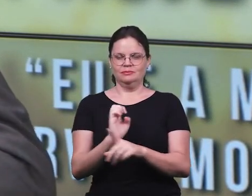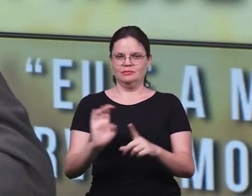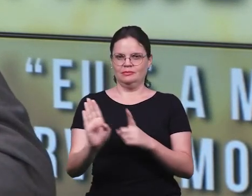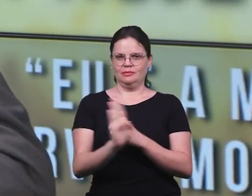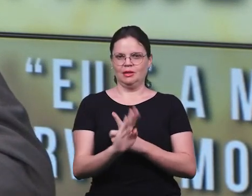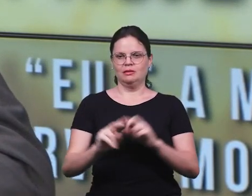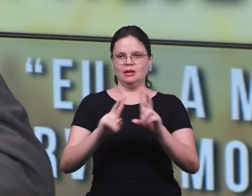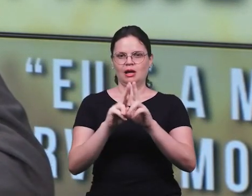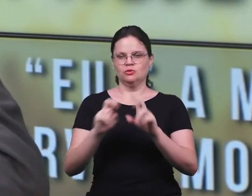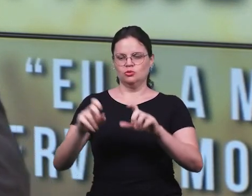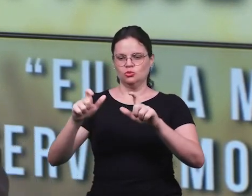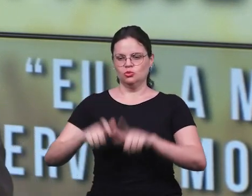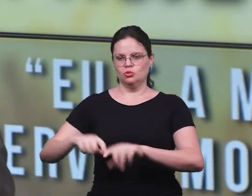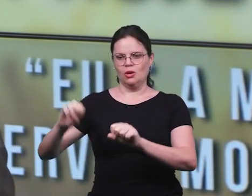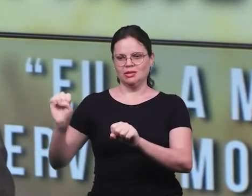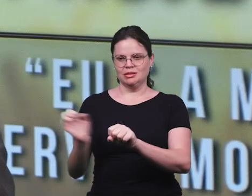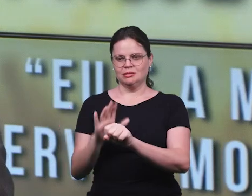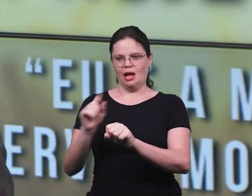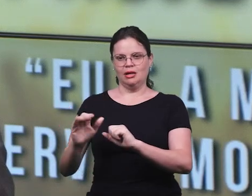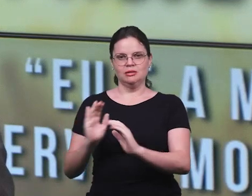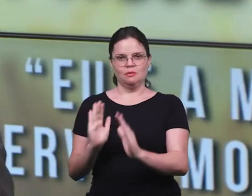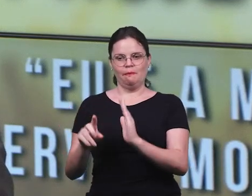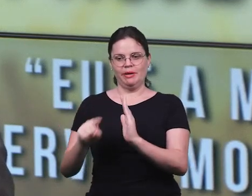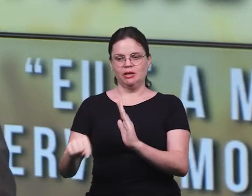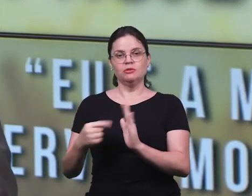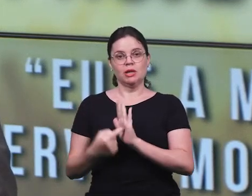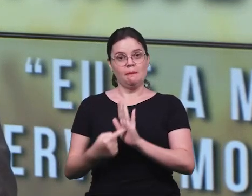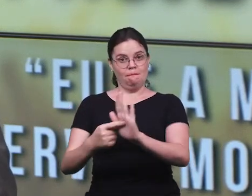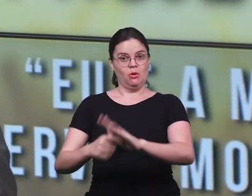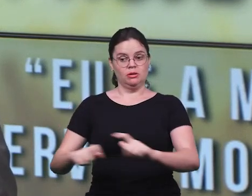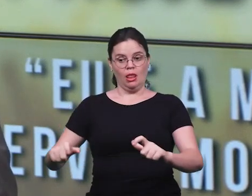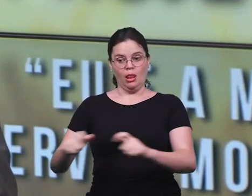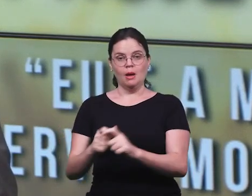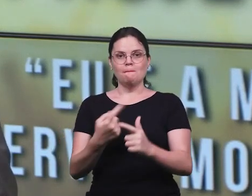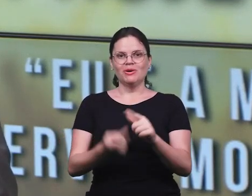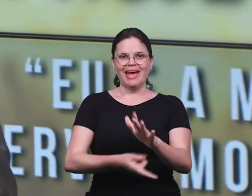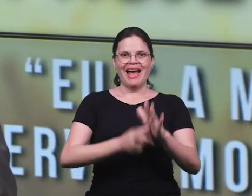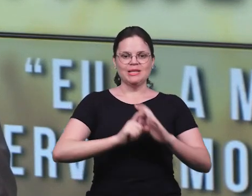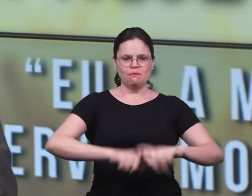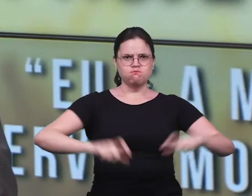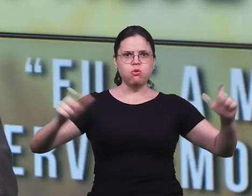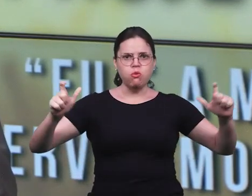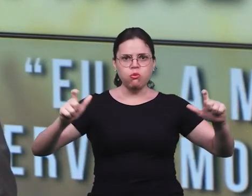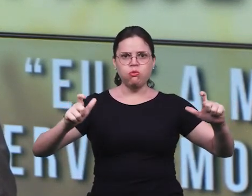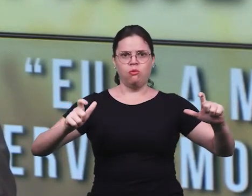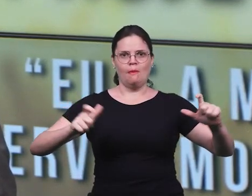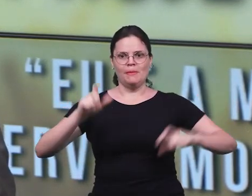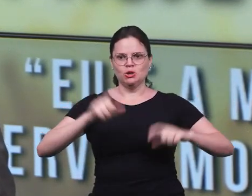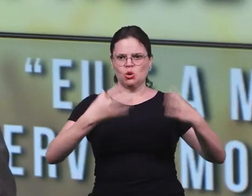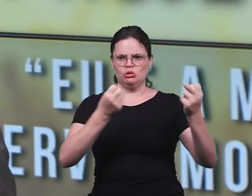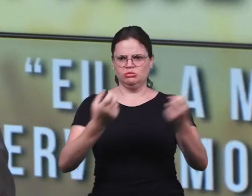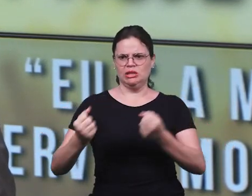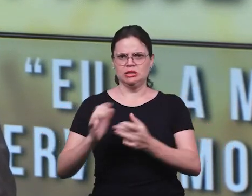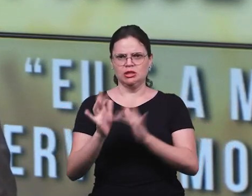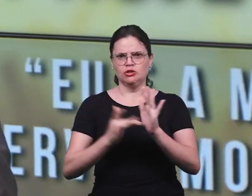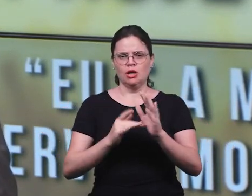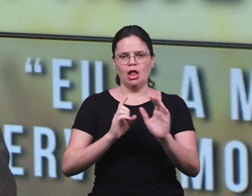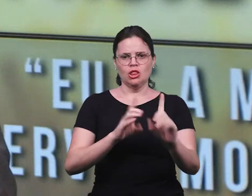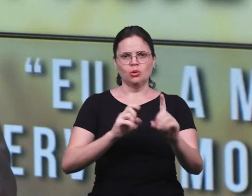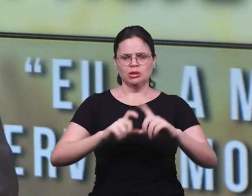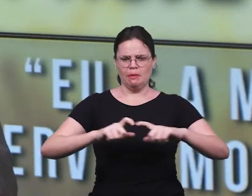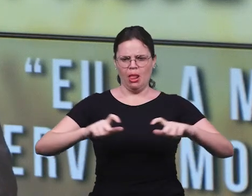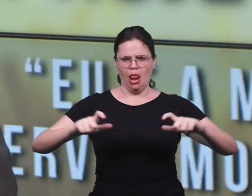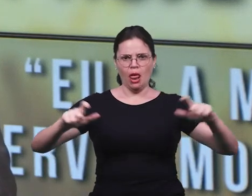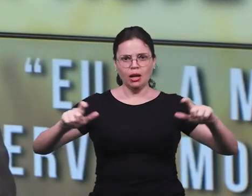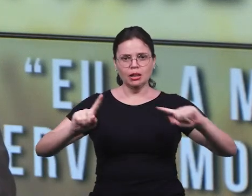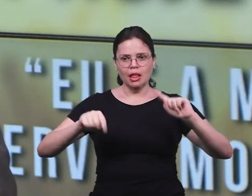a carta à igreja de Sardes, que justamente fala dos restantes, né? E nos nossos dias, como você falou, quando